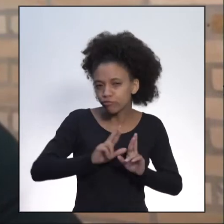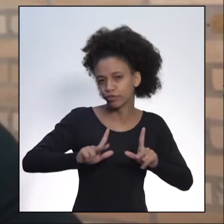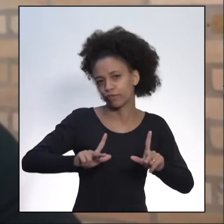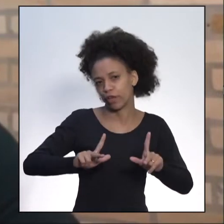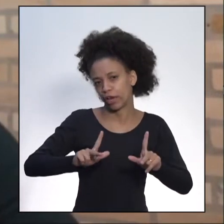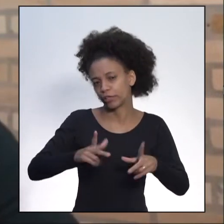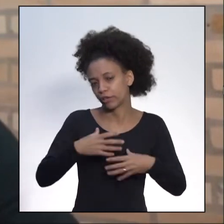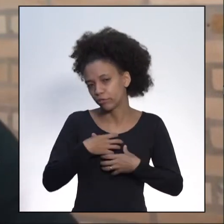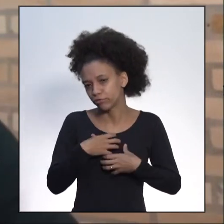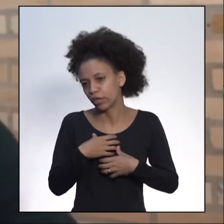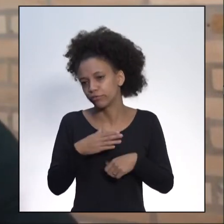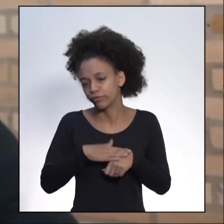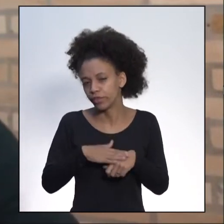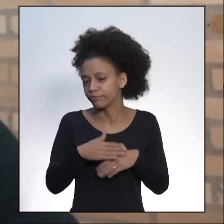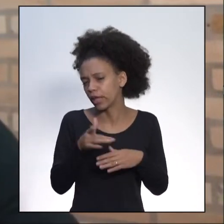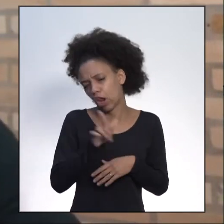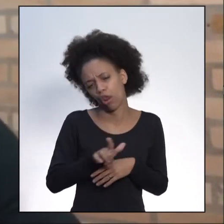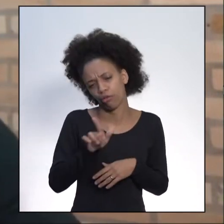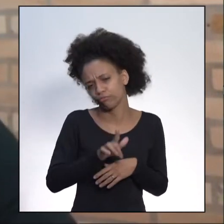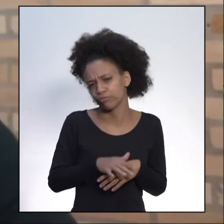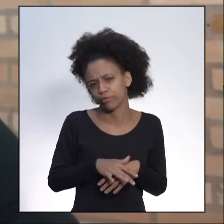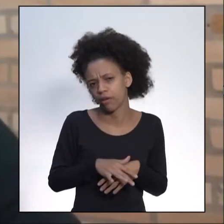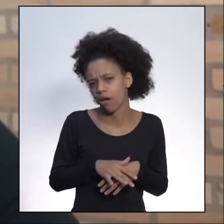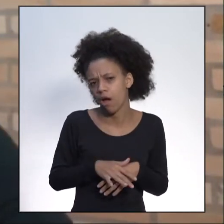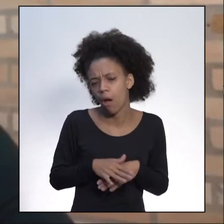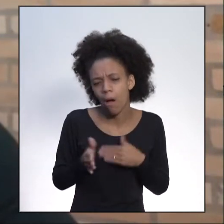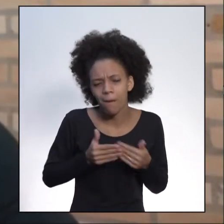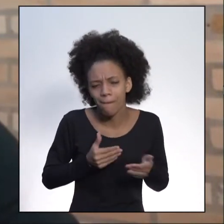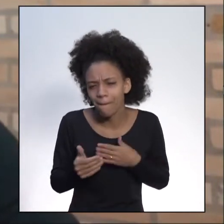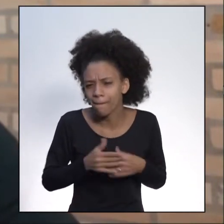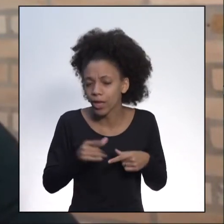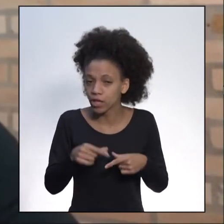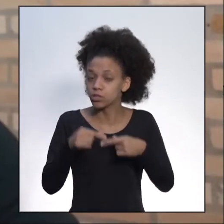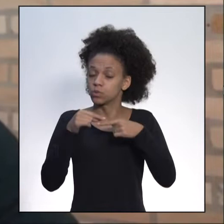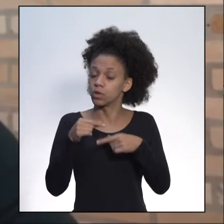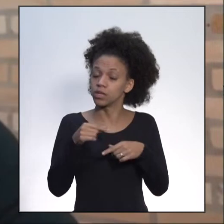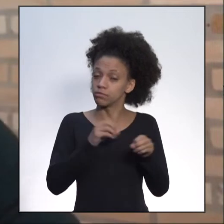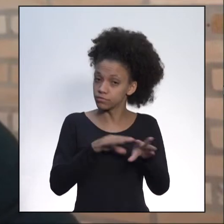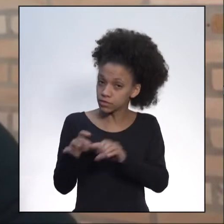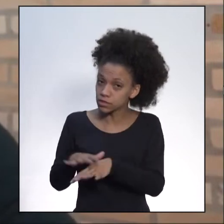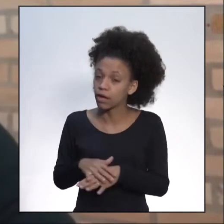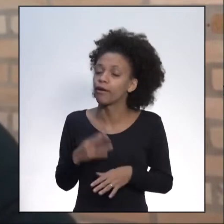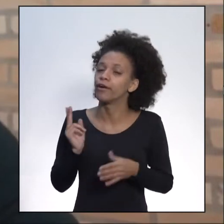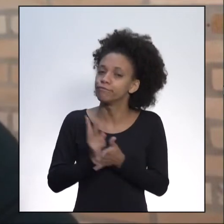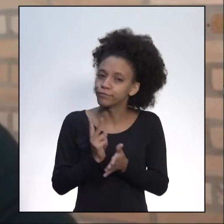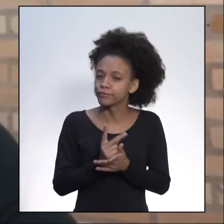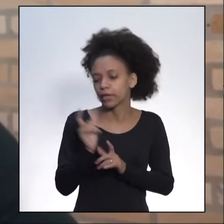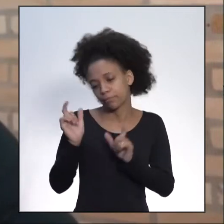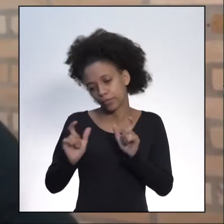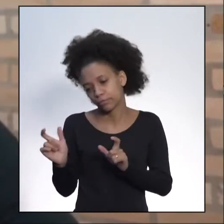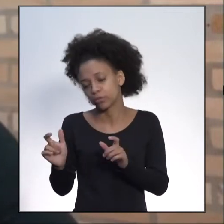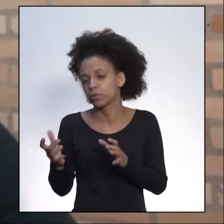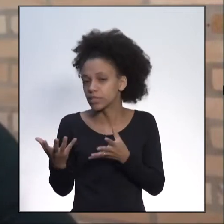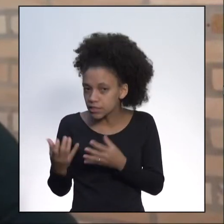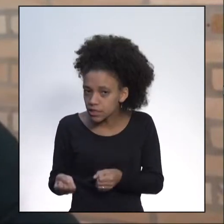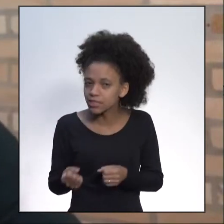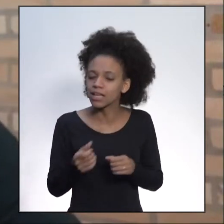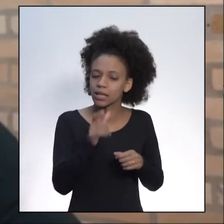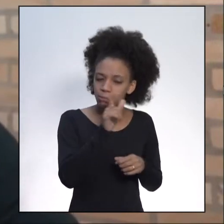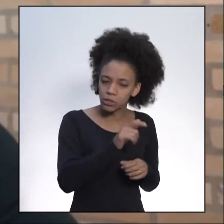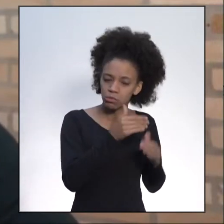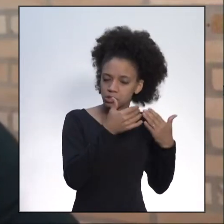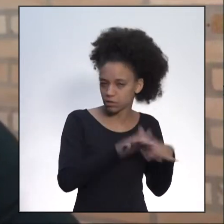está sendo feito, e claro, qualquer escolha que a gente faça na educação, nós sempre vamos ter pessoas que são mais favoráveis e pessoas que são